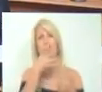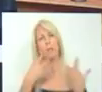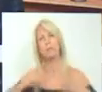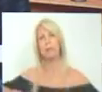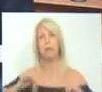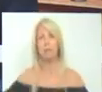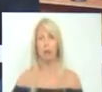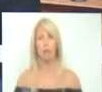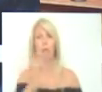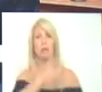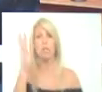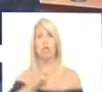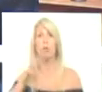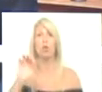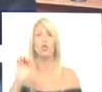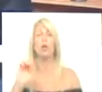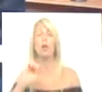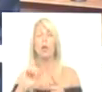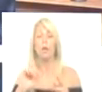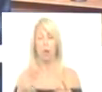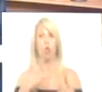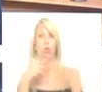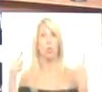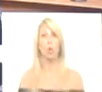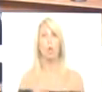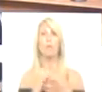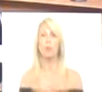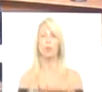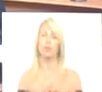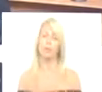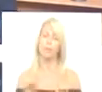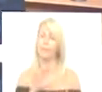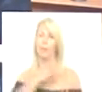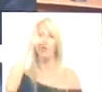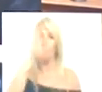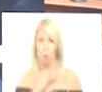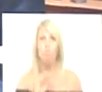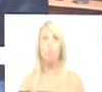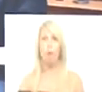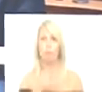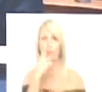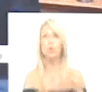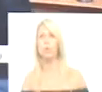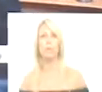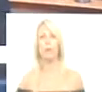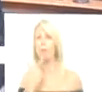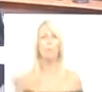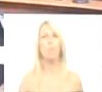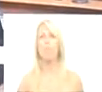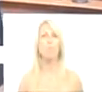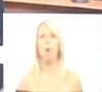300 milhões de cortes de apoios sociais. Não, senhores ministros. Os pobres, os desempregados, não são, não podem